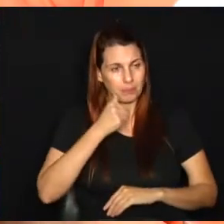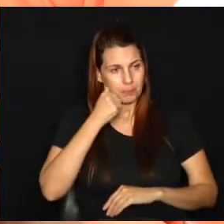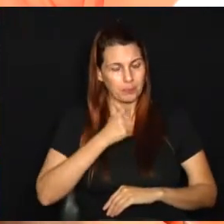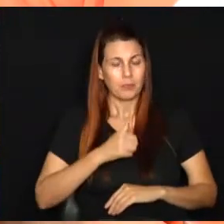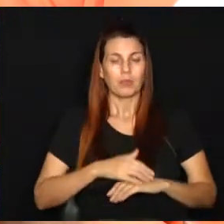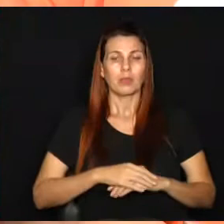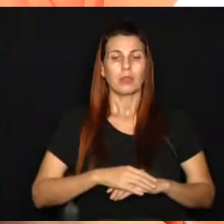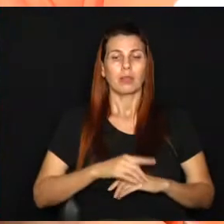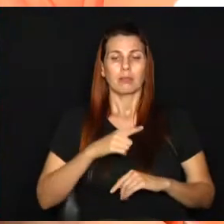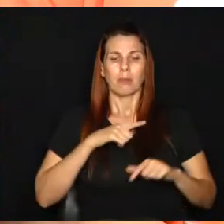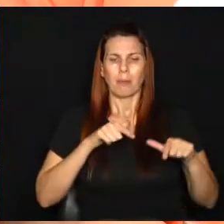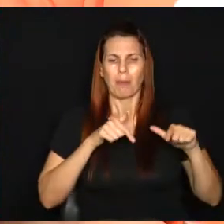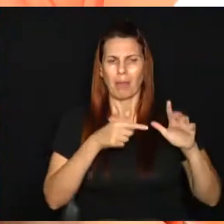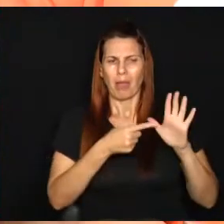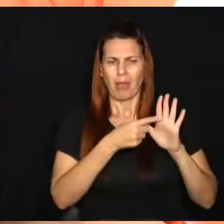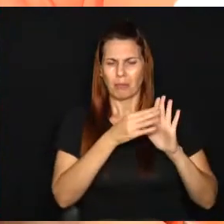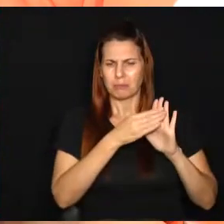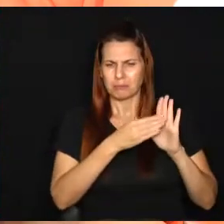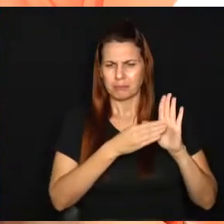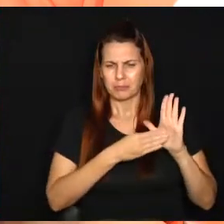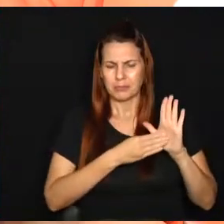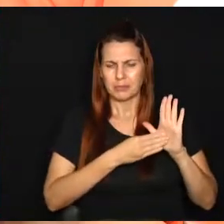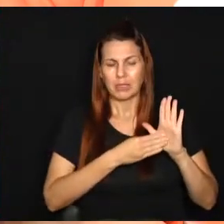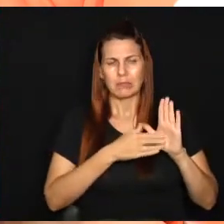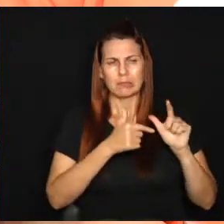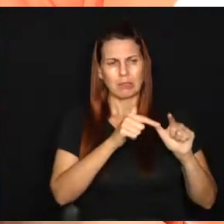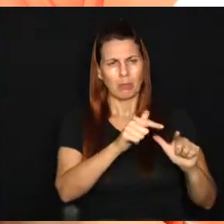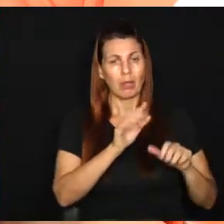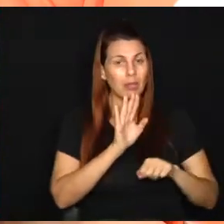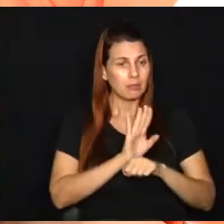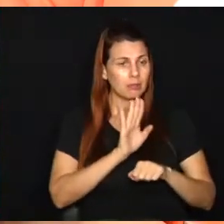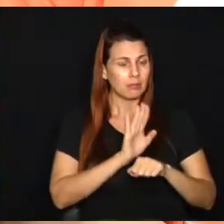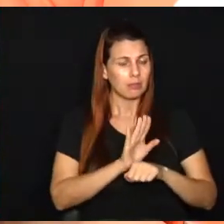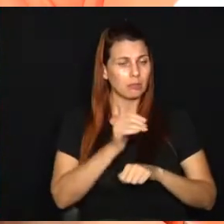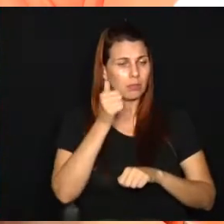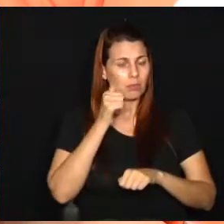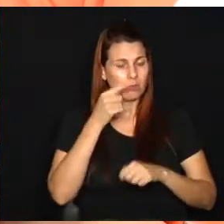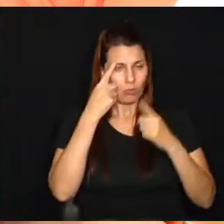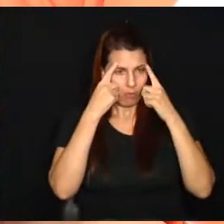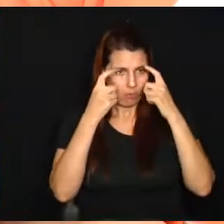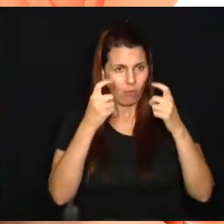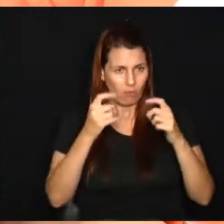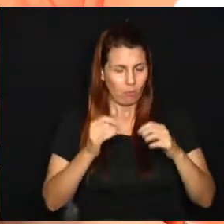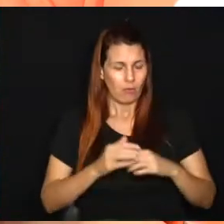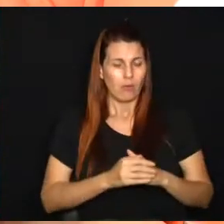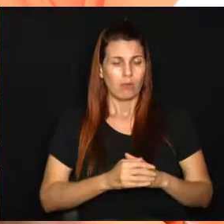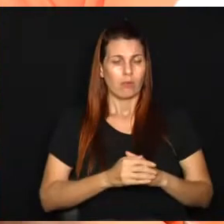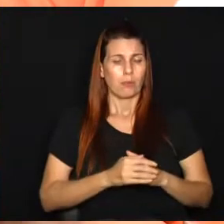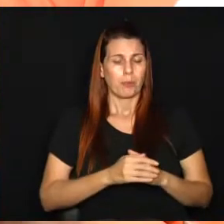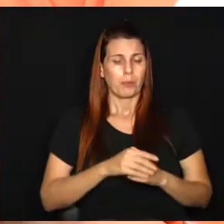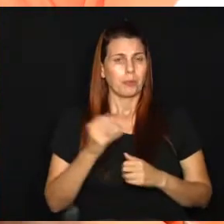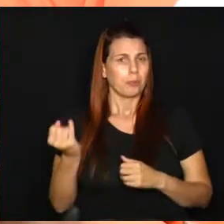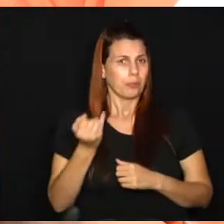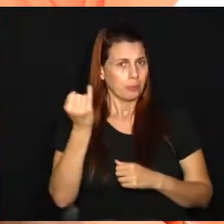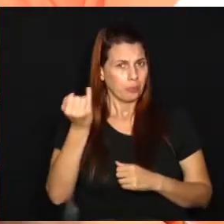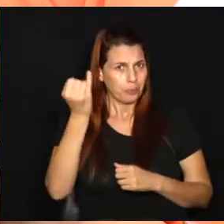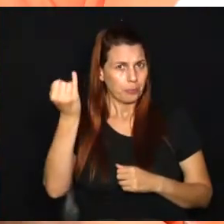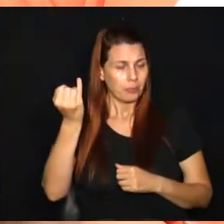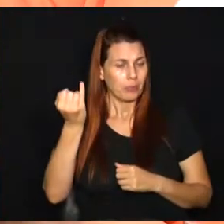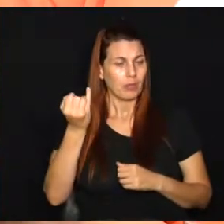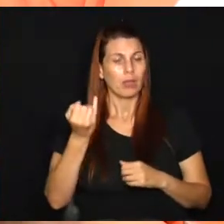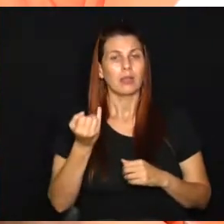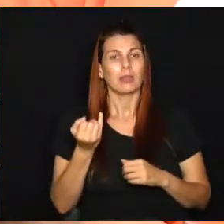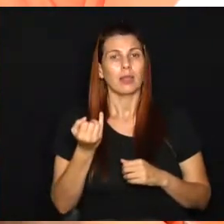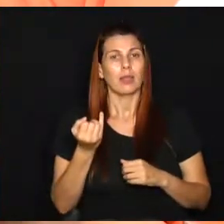folder com todos os serviços que atendem as mulheres em situação de violência aqui na cidade. É muito importante que as mulheres